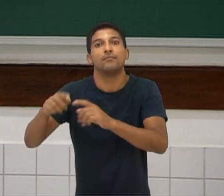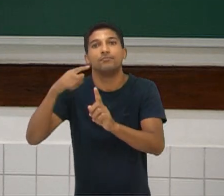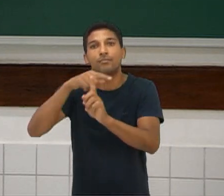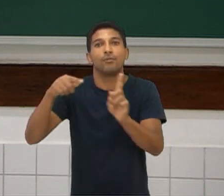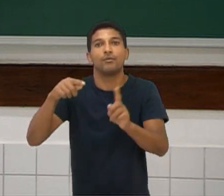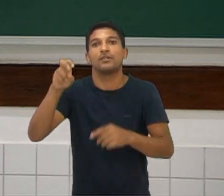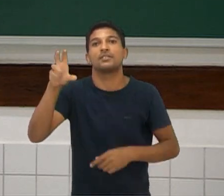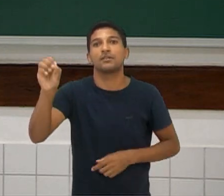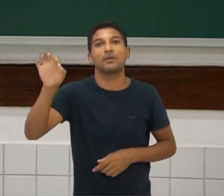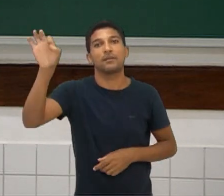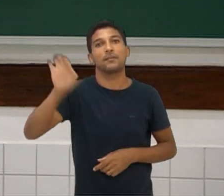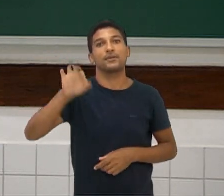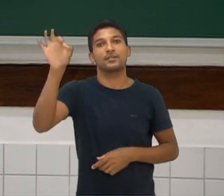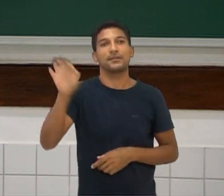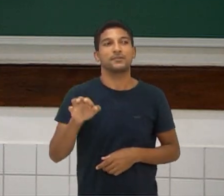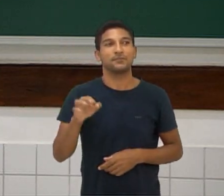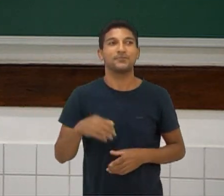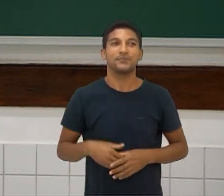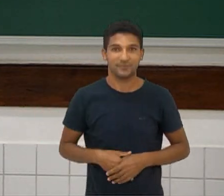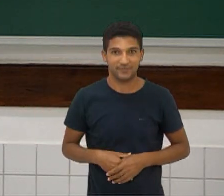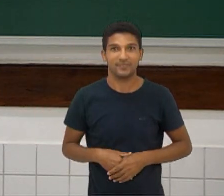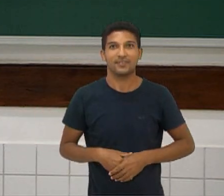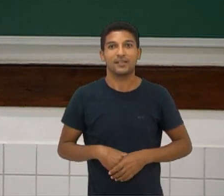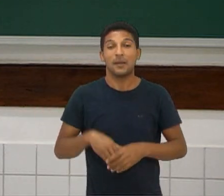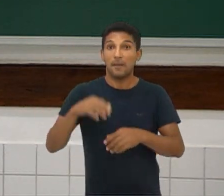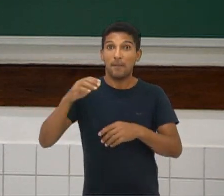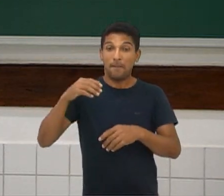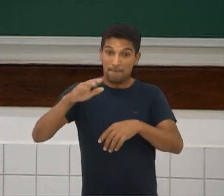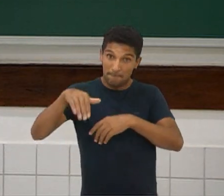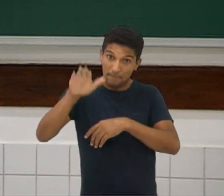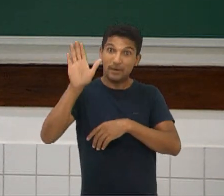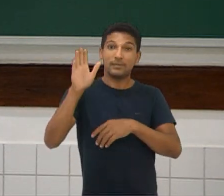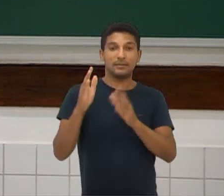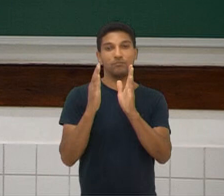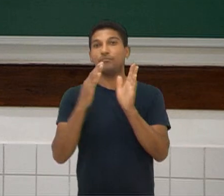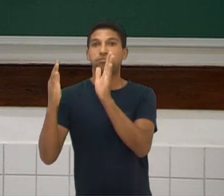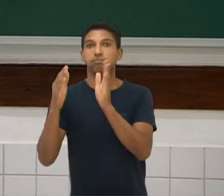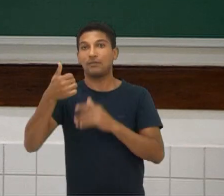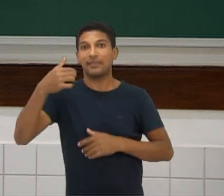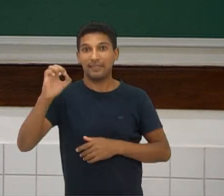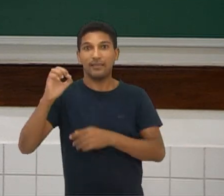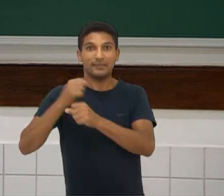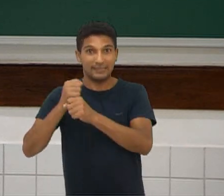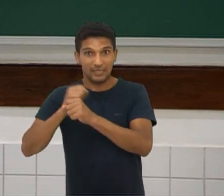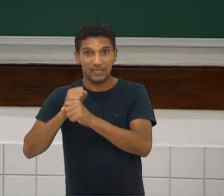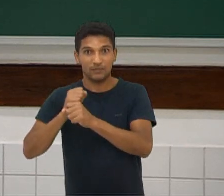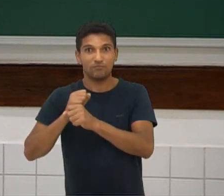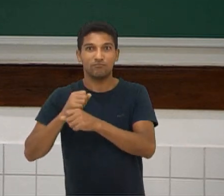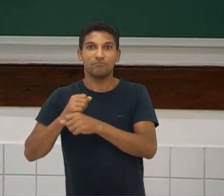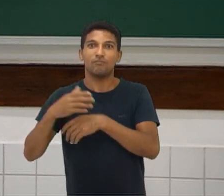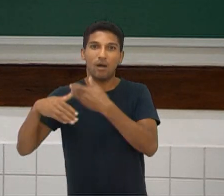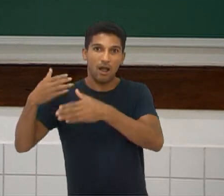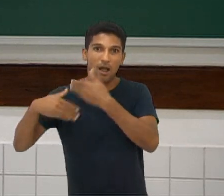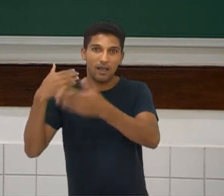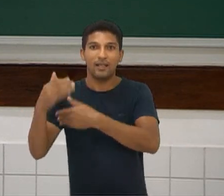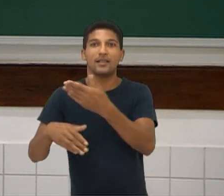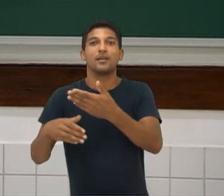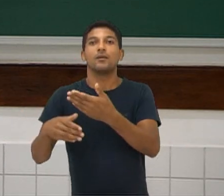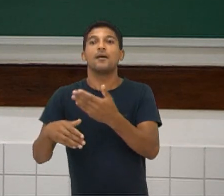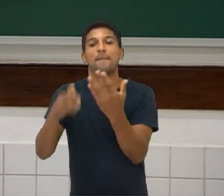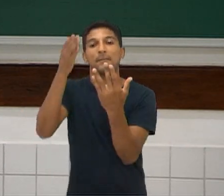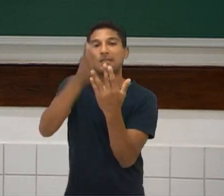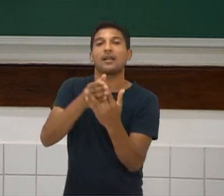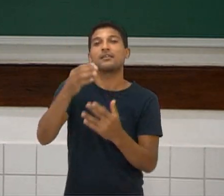dele. Aí depois vai passar mais 10 anos, eu vou ter 25%. Por quê? Porque é a